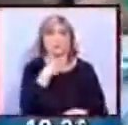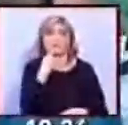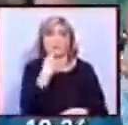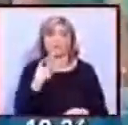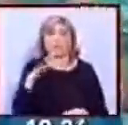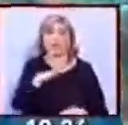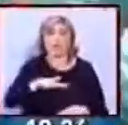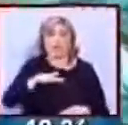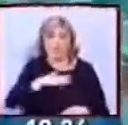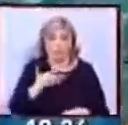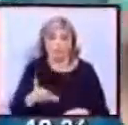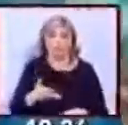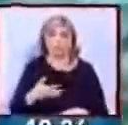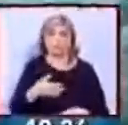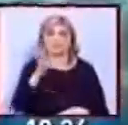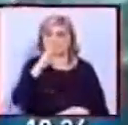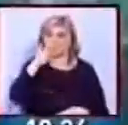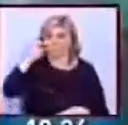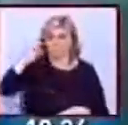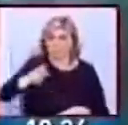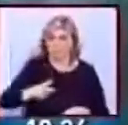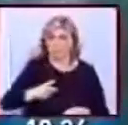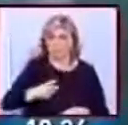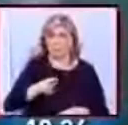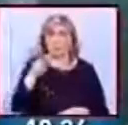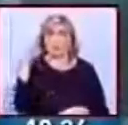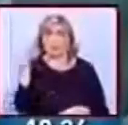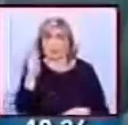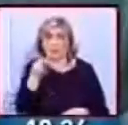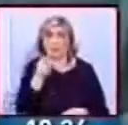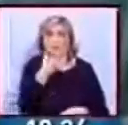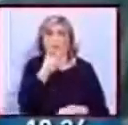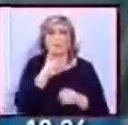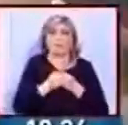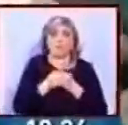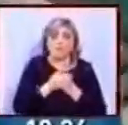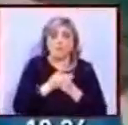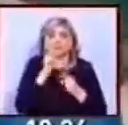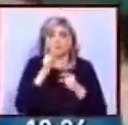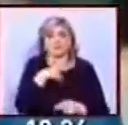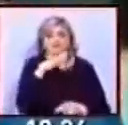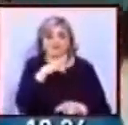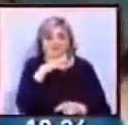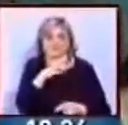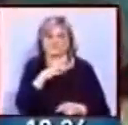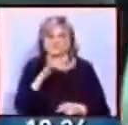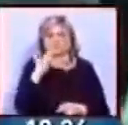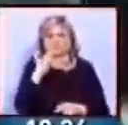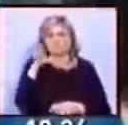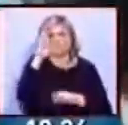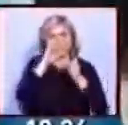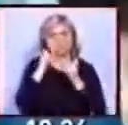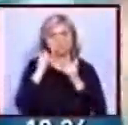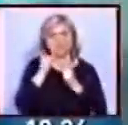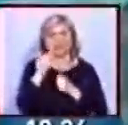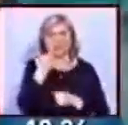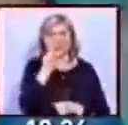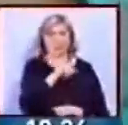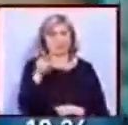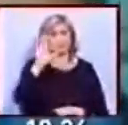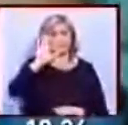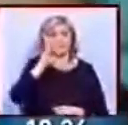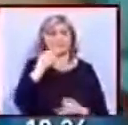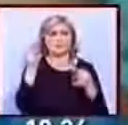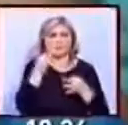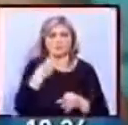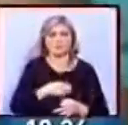onde estou, se a pessoa é nova, velha. A lição está bem estudada, estes alunos já sabem quais são